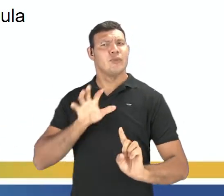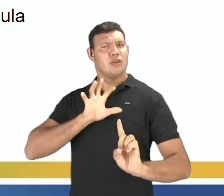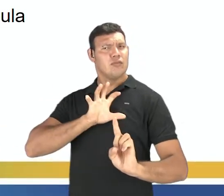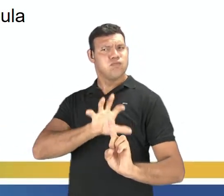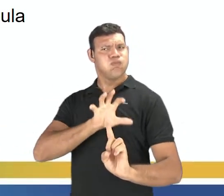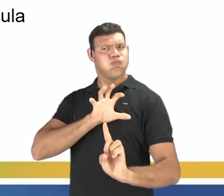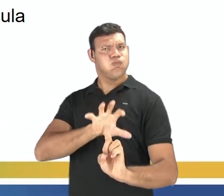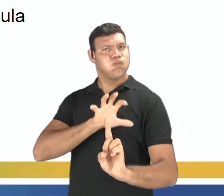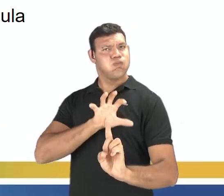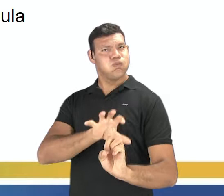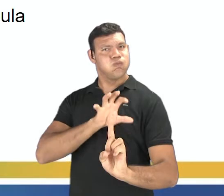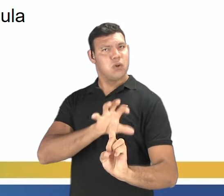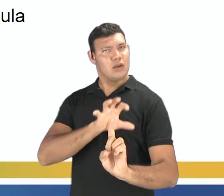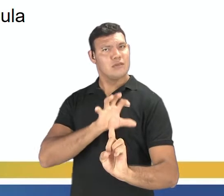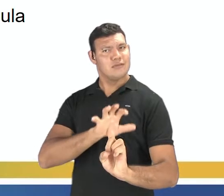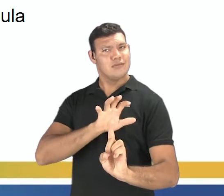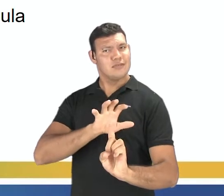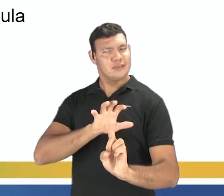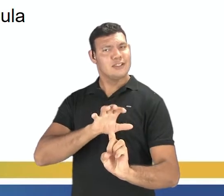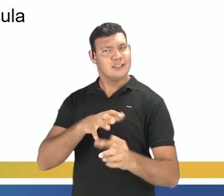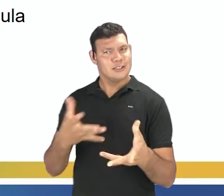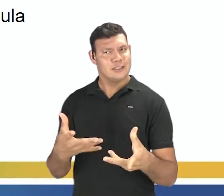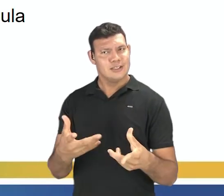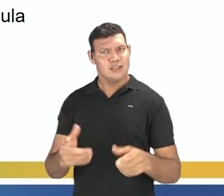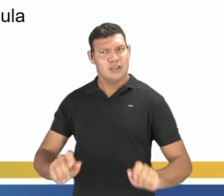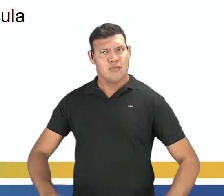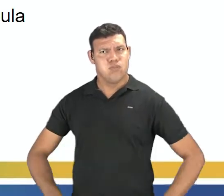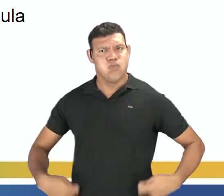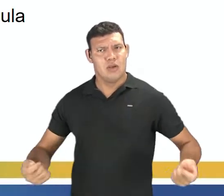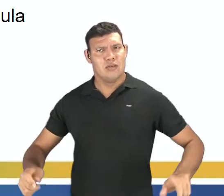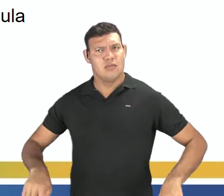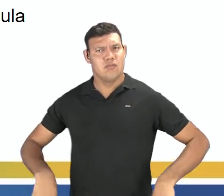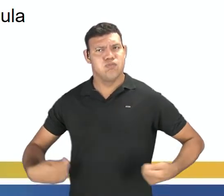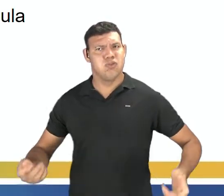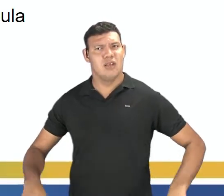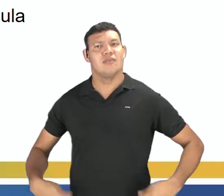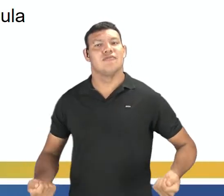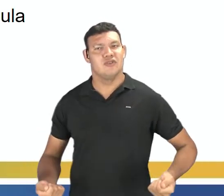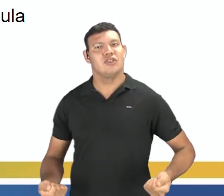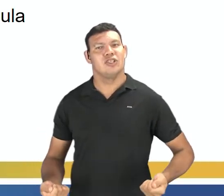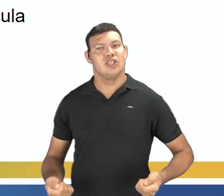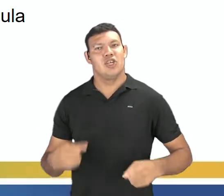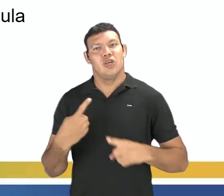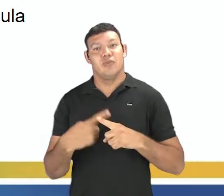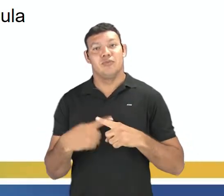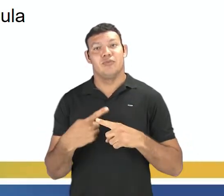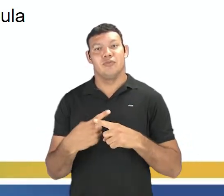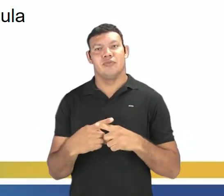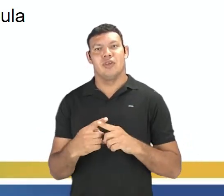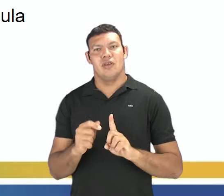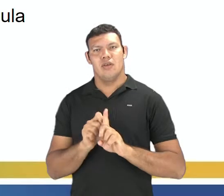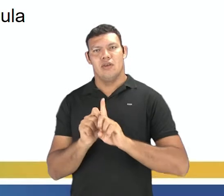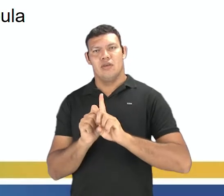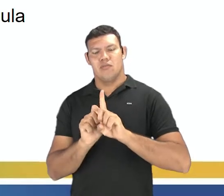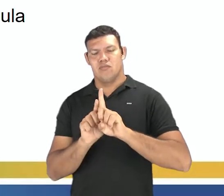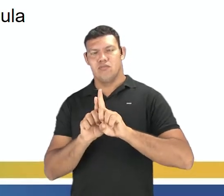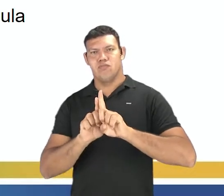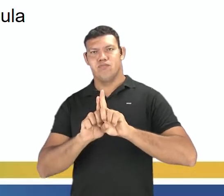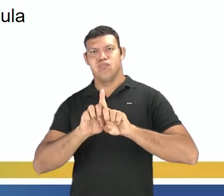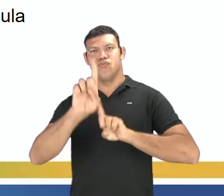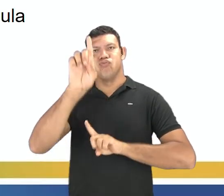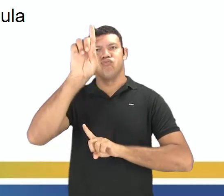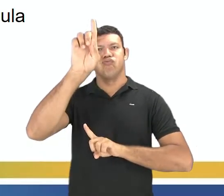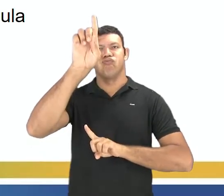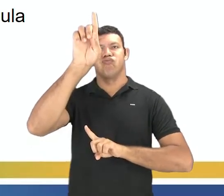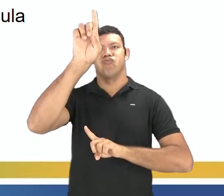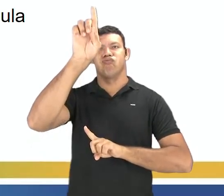influências diretas, por exemplo, gastos excessivos para demonstrar poder, por exemplo, na corrida espacial, como está aí no segundo